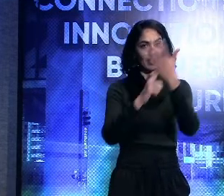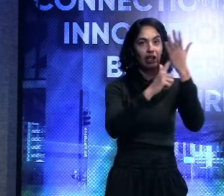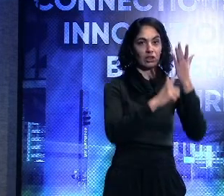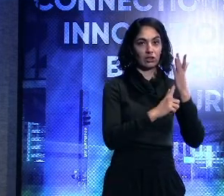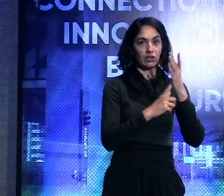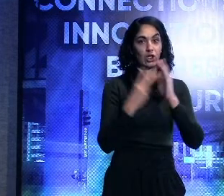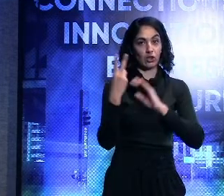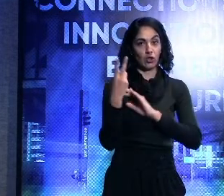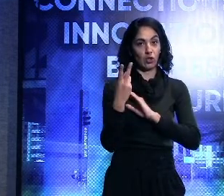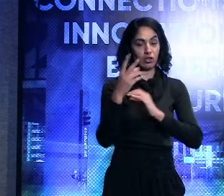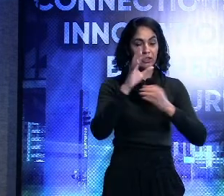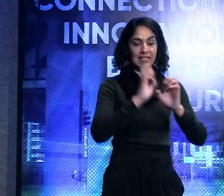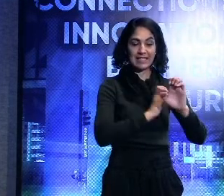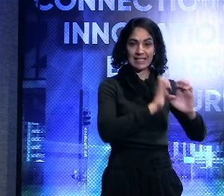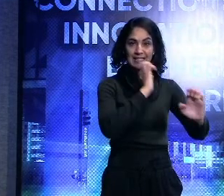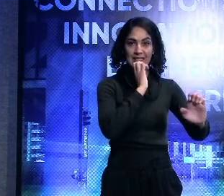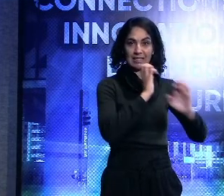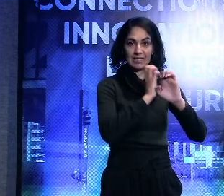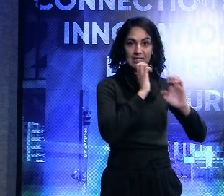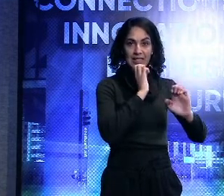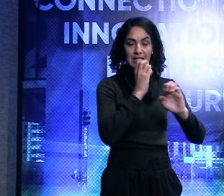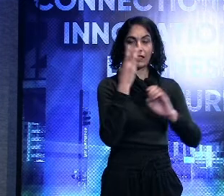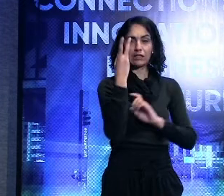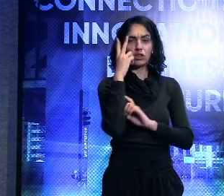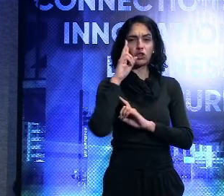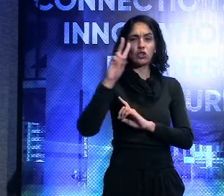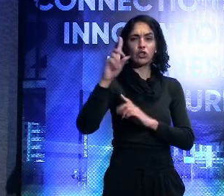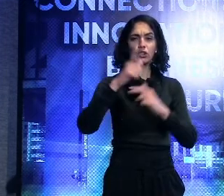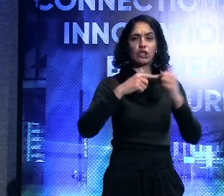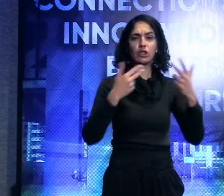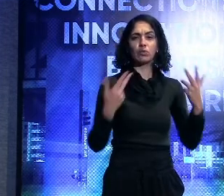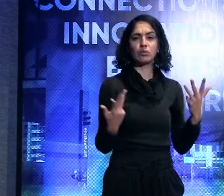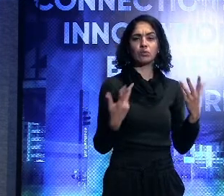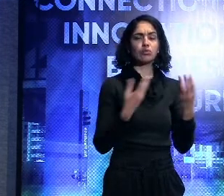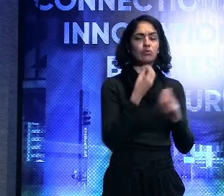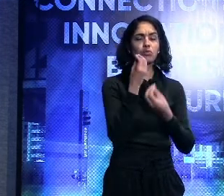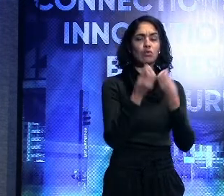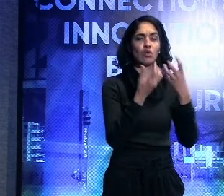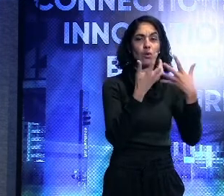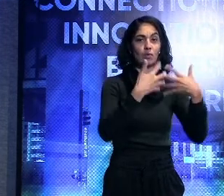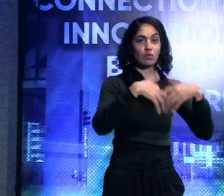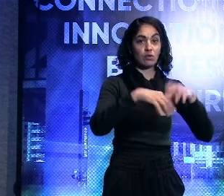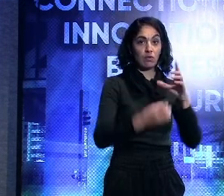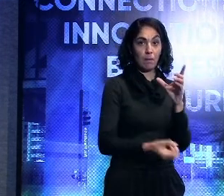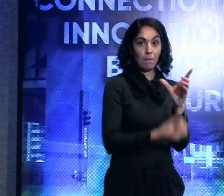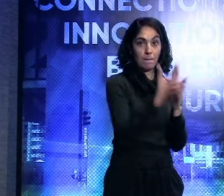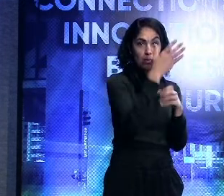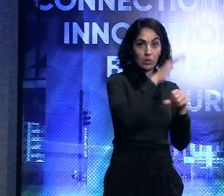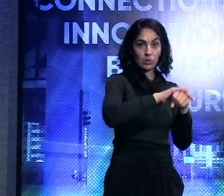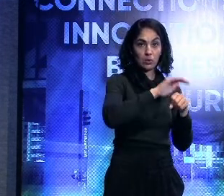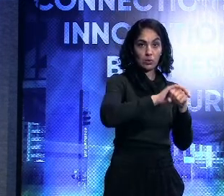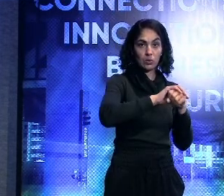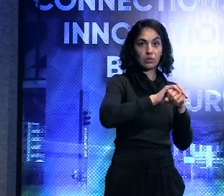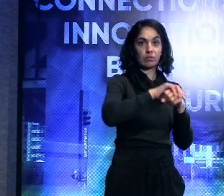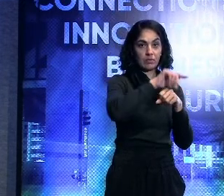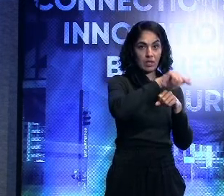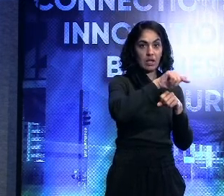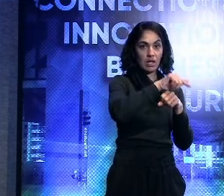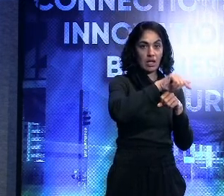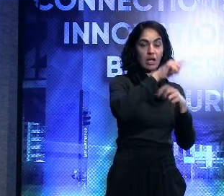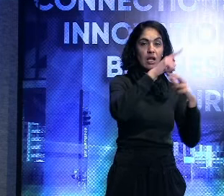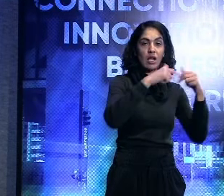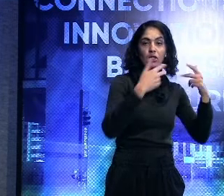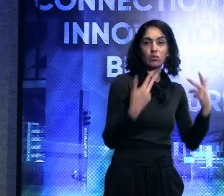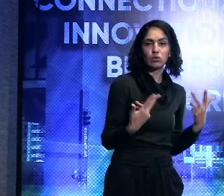engenharia. Esses 2 dias de produto, como é que funciona? Aqui a gente vai produzir esse produto, esse business case, como que